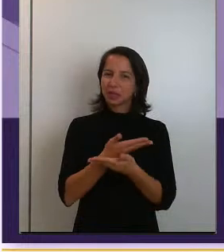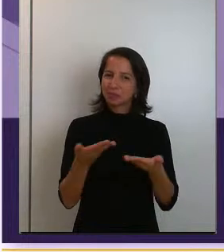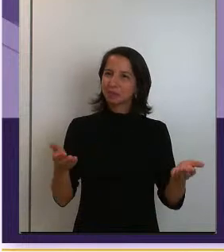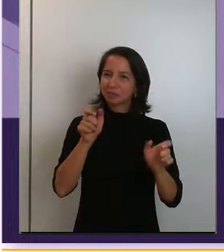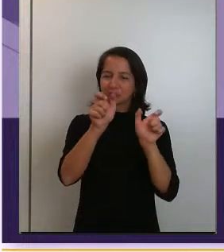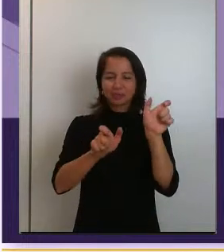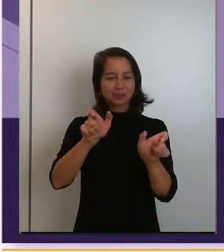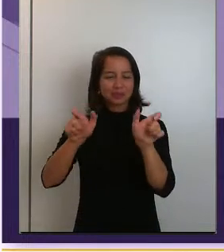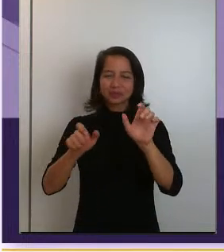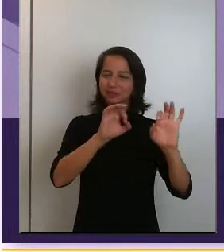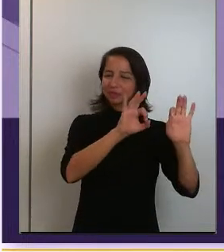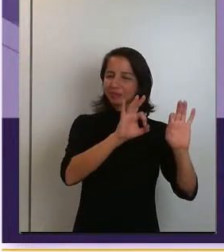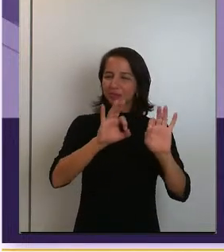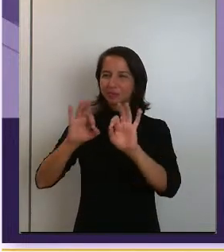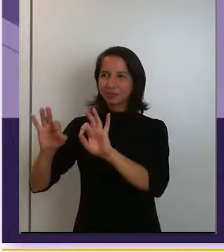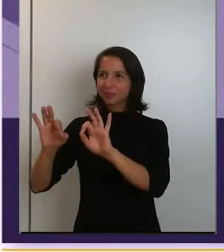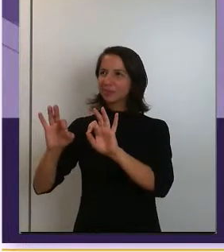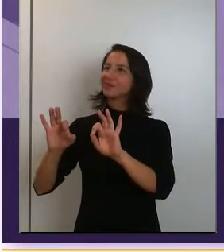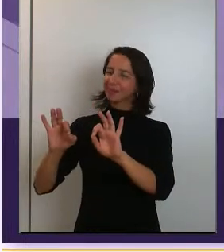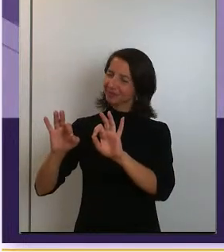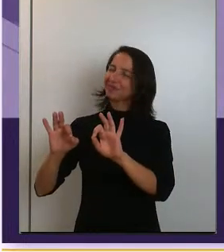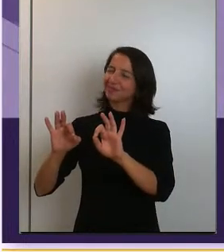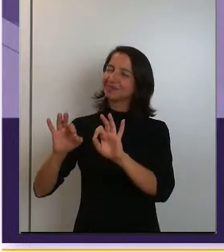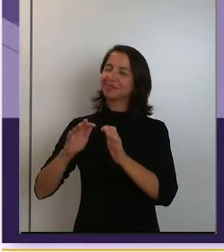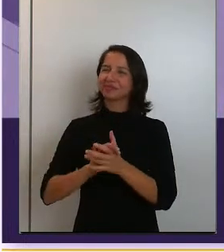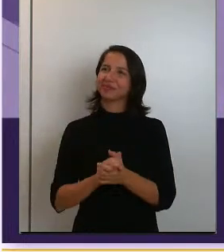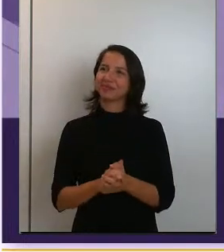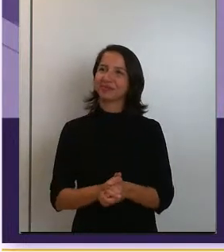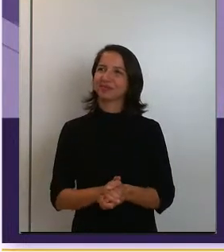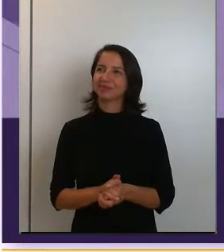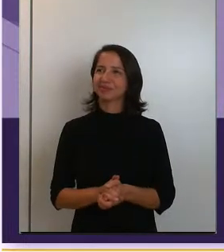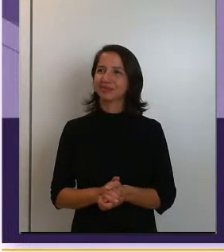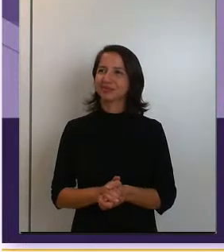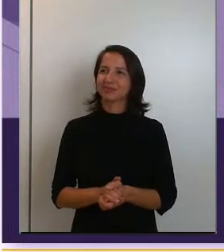Boa tarde a todas, a todos, a todes.